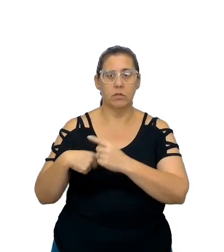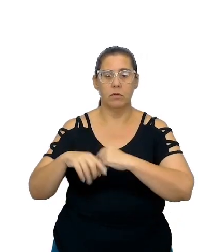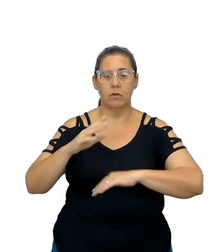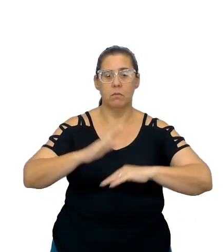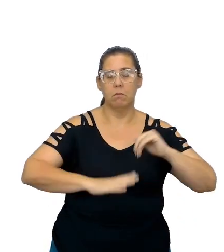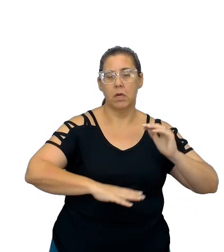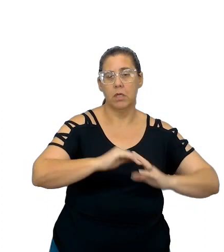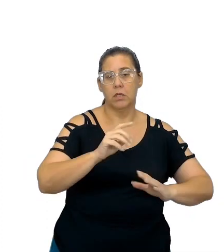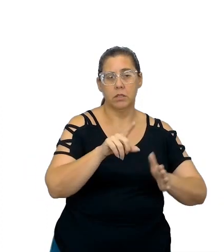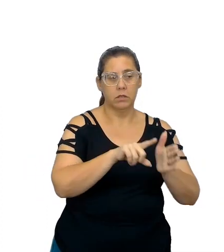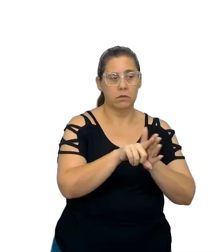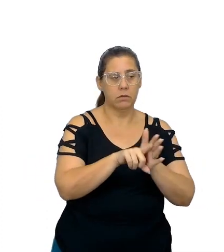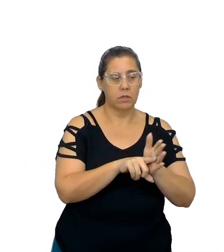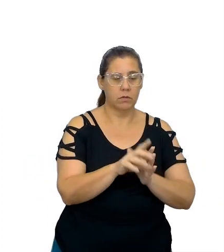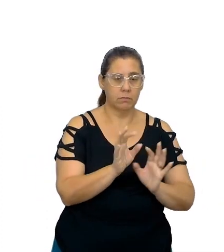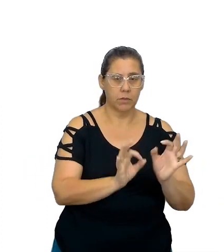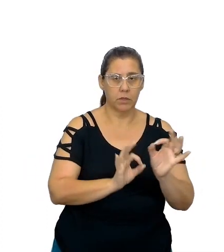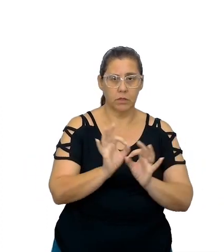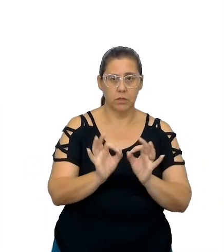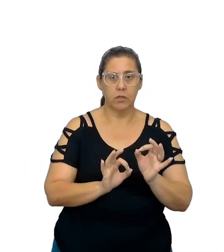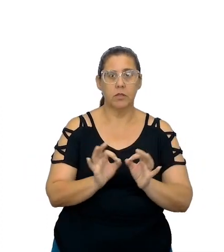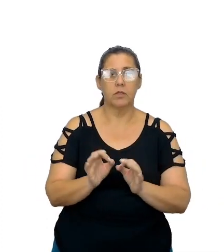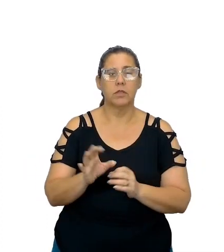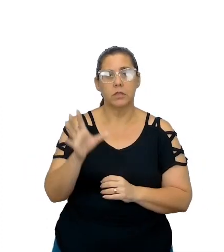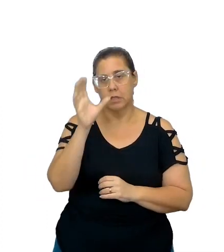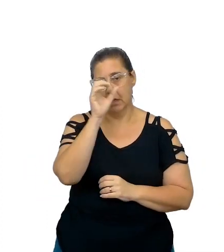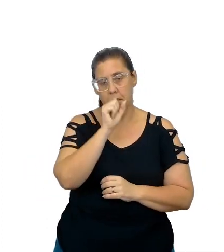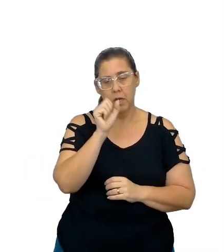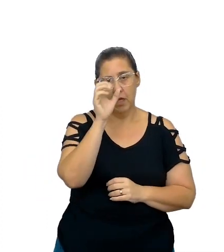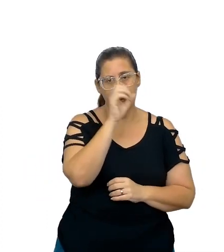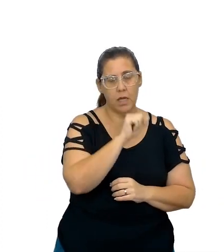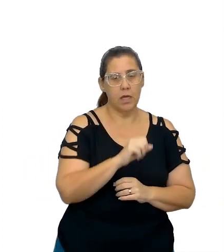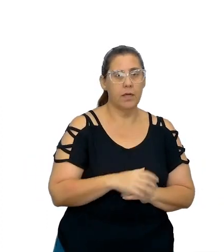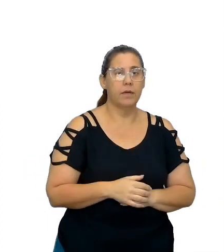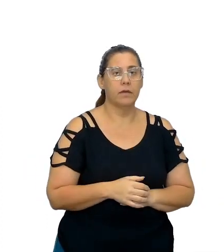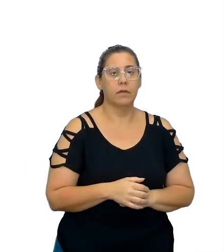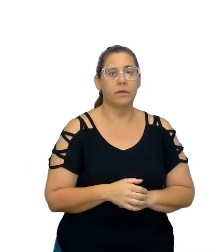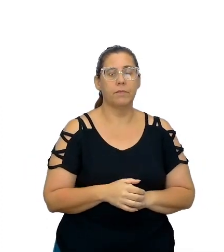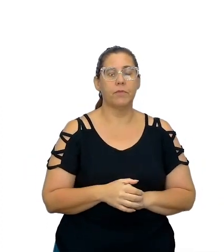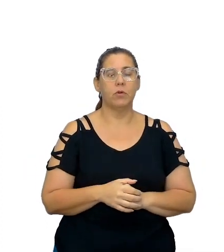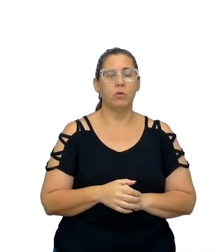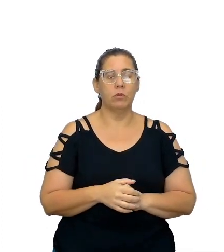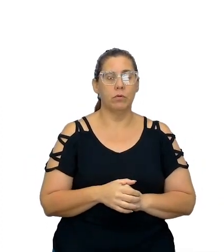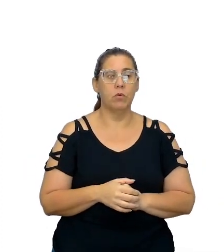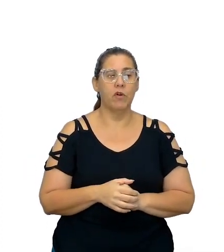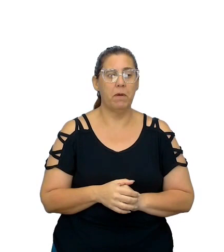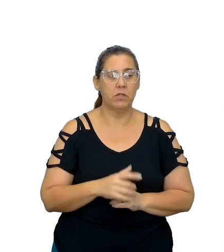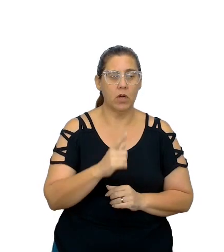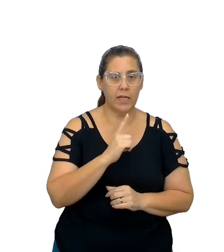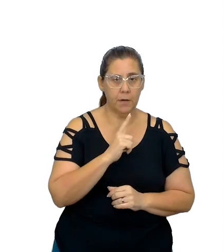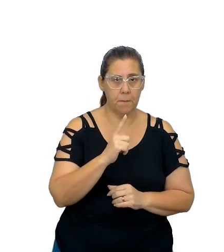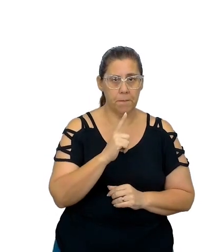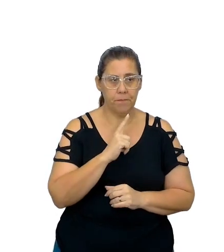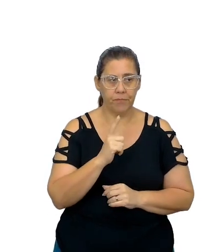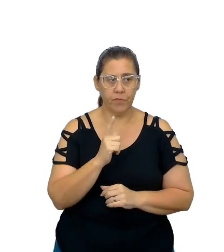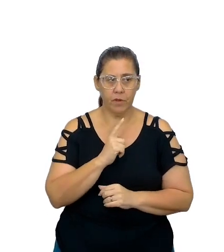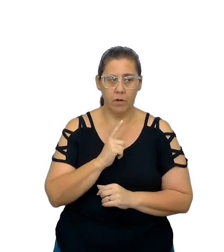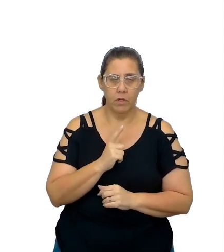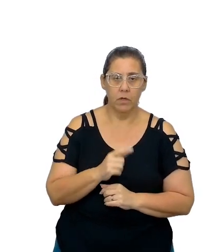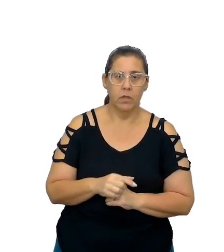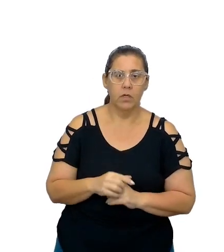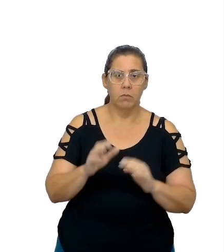de pesquisa, ordenação e processamento de saberes. Os gêneros desse campo são privilegiados